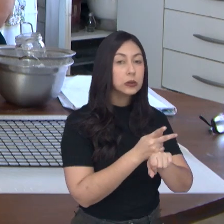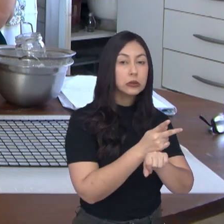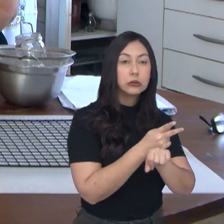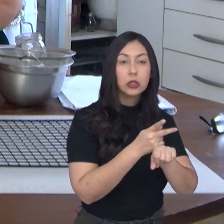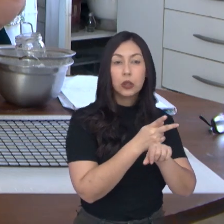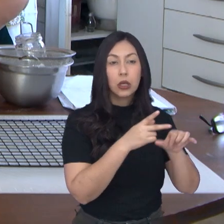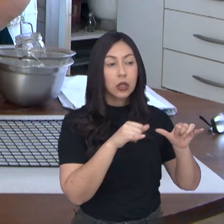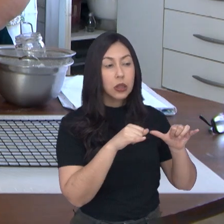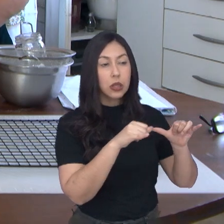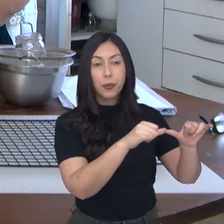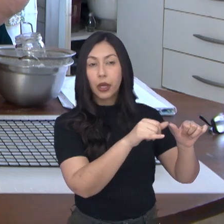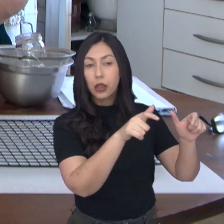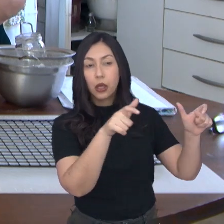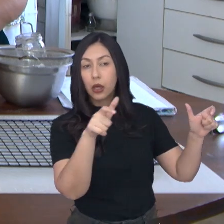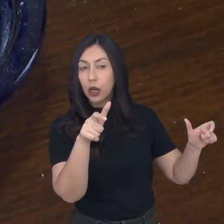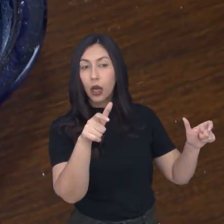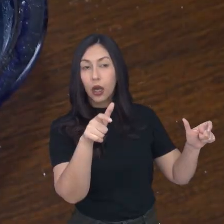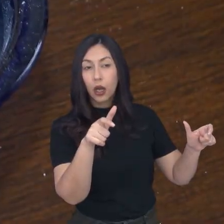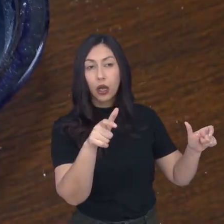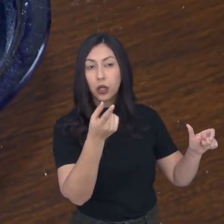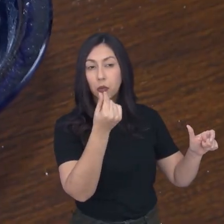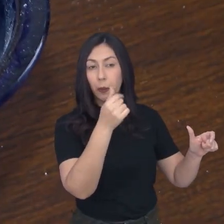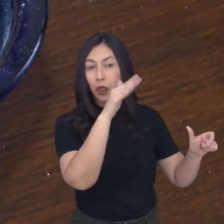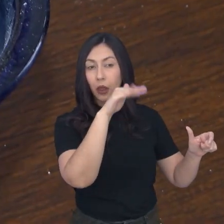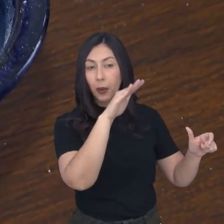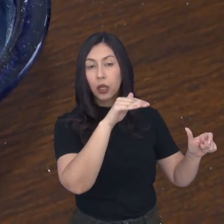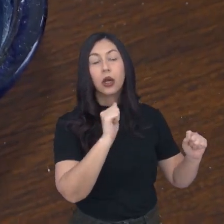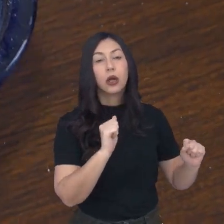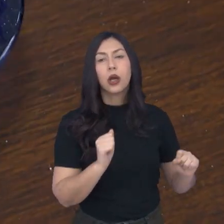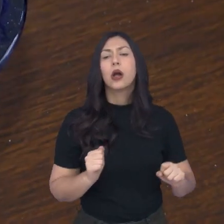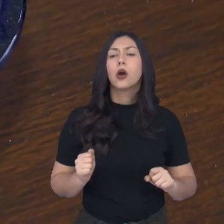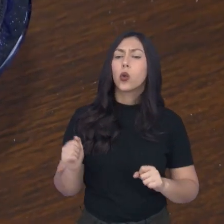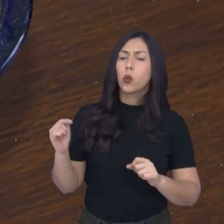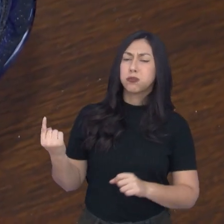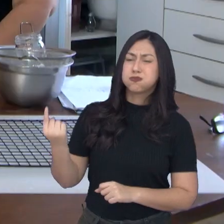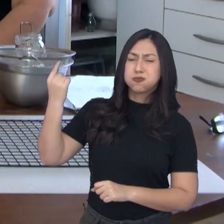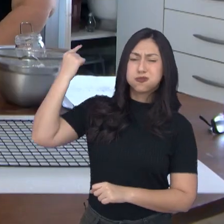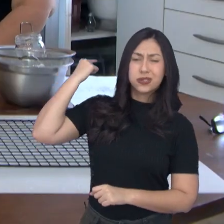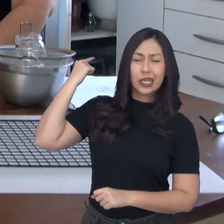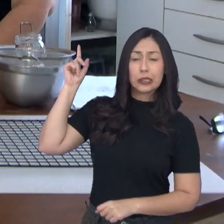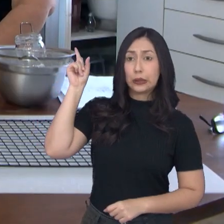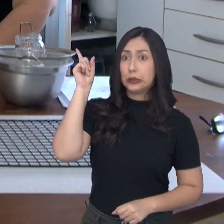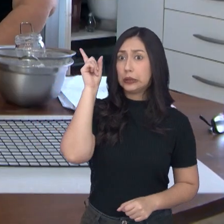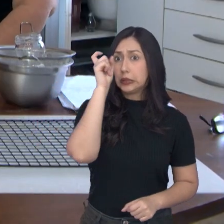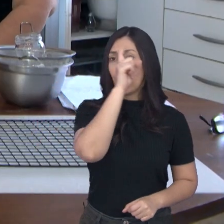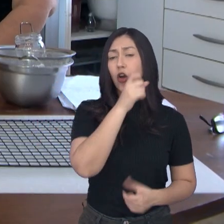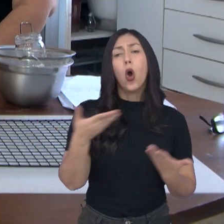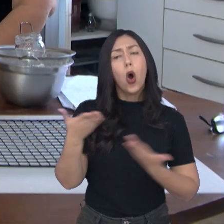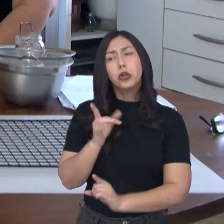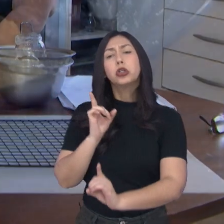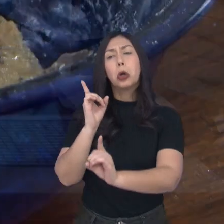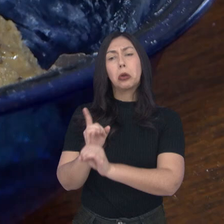em mercados maiores, em atacado, sim. Compra no varejo? Hoje já tem. Quando eu comecei há 4 anos atrás, era mais difícil. Hoje já